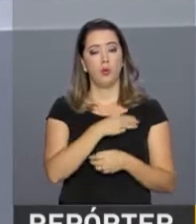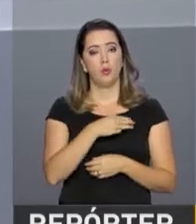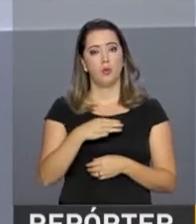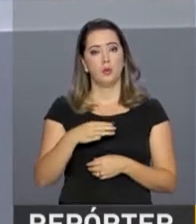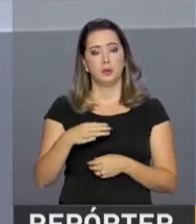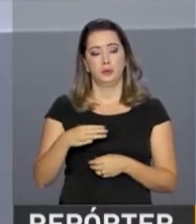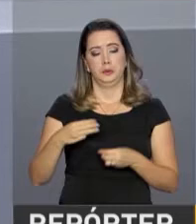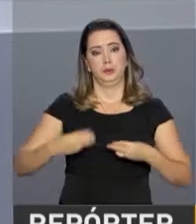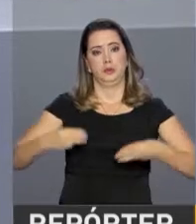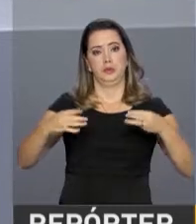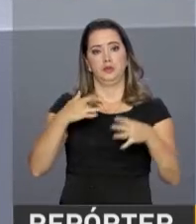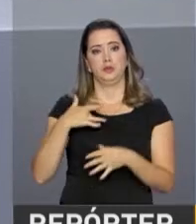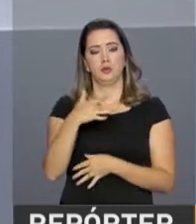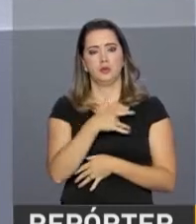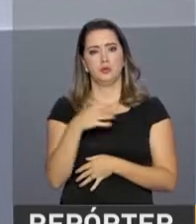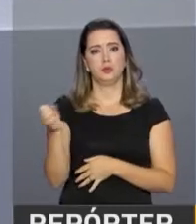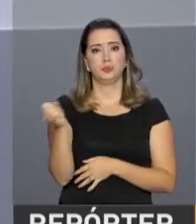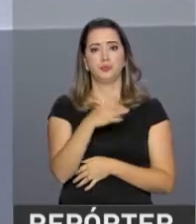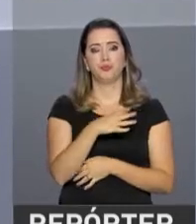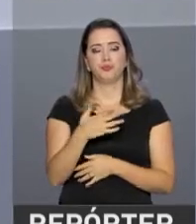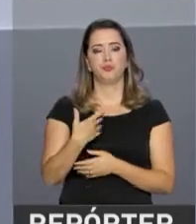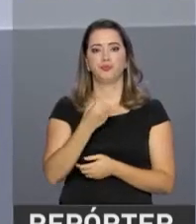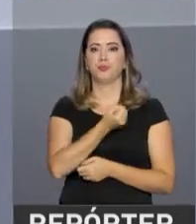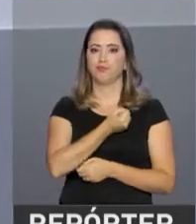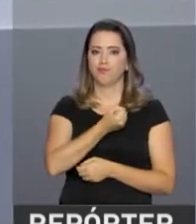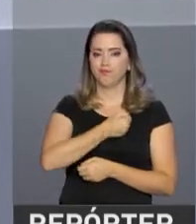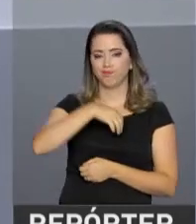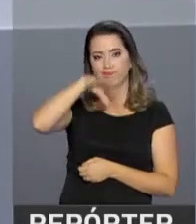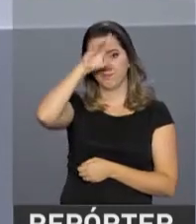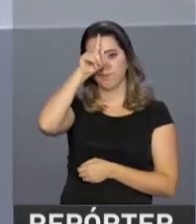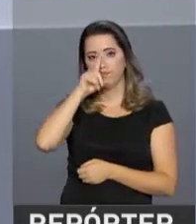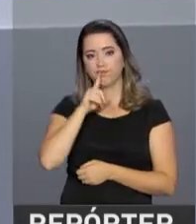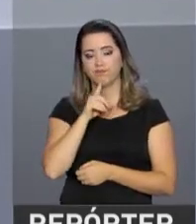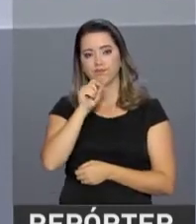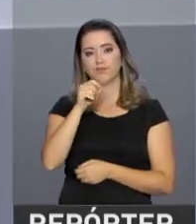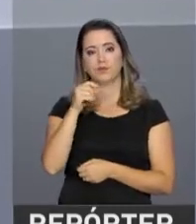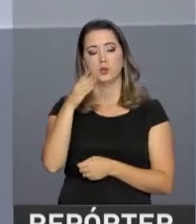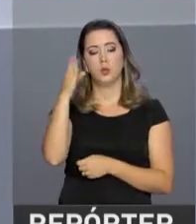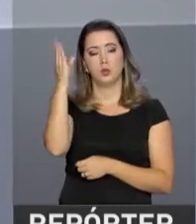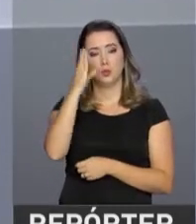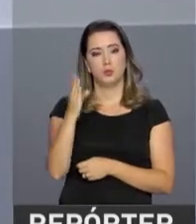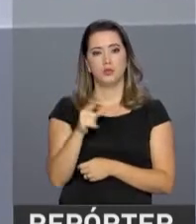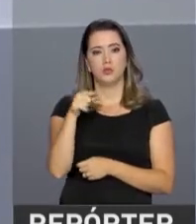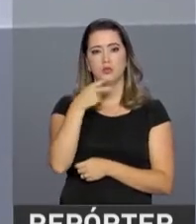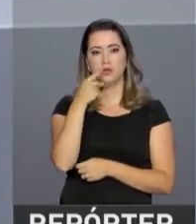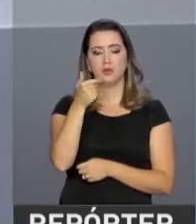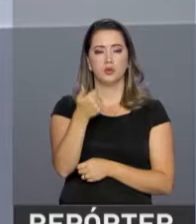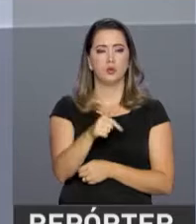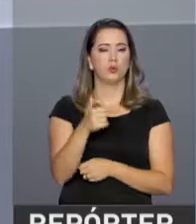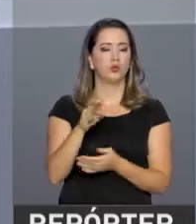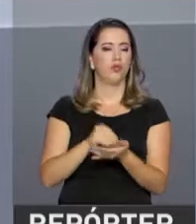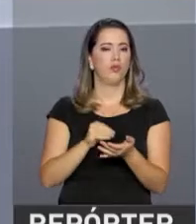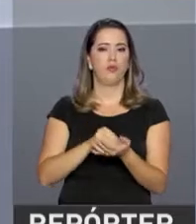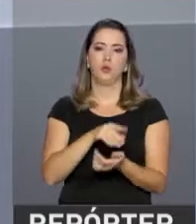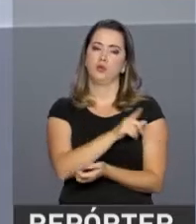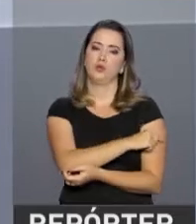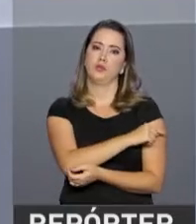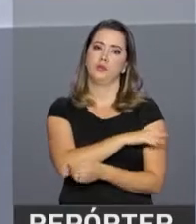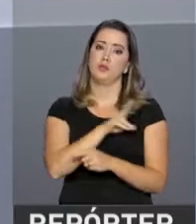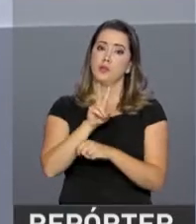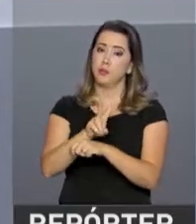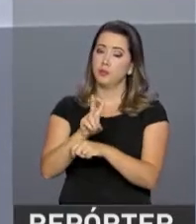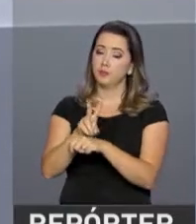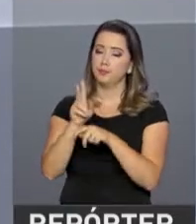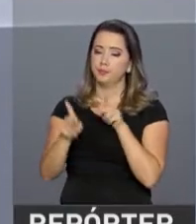casos de febre amarela registrados no país e garantiu que não vai faltar vacina para imunizar a população os detalhes com o repórter